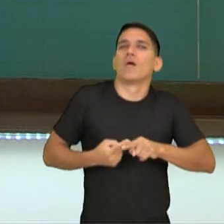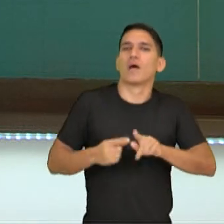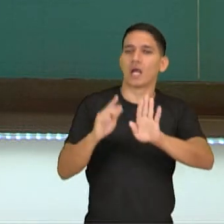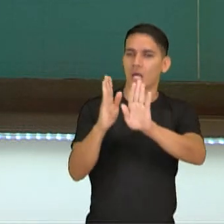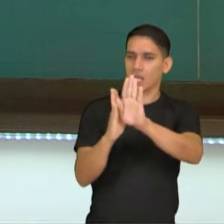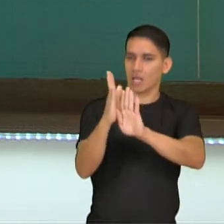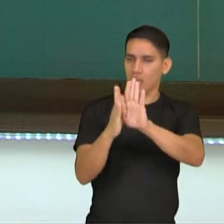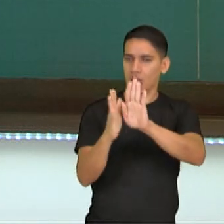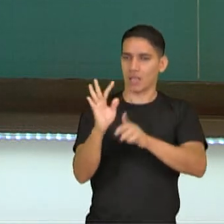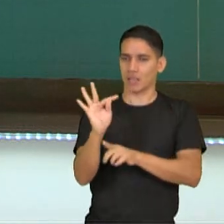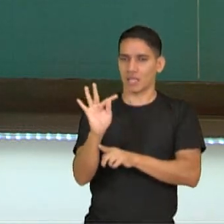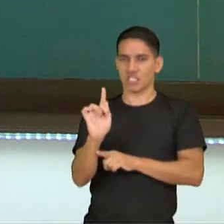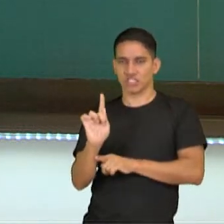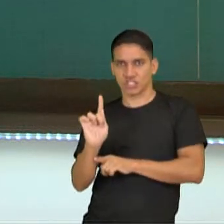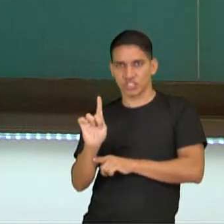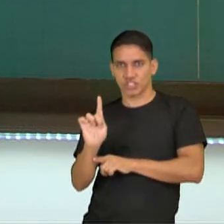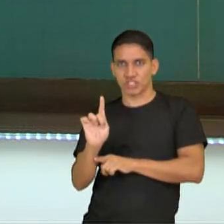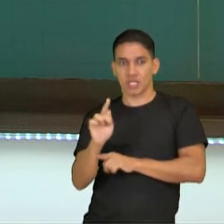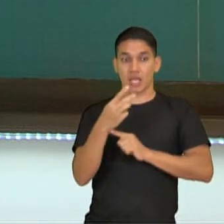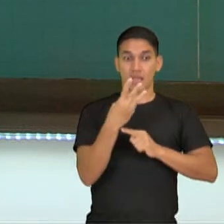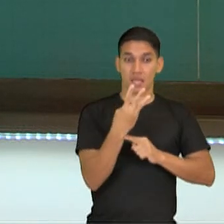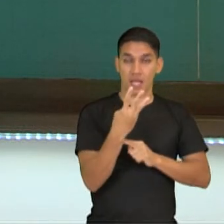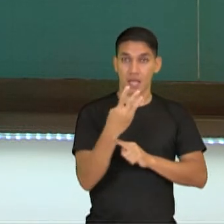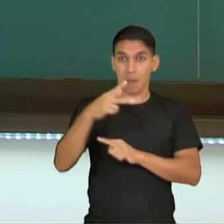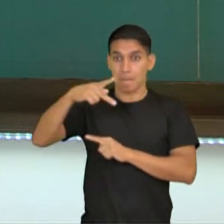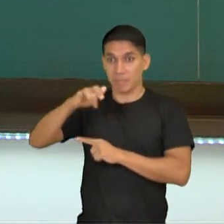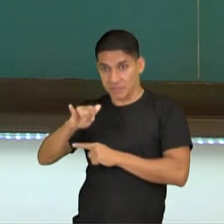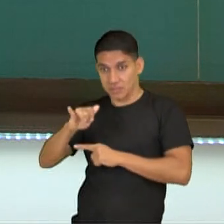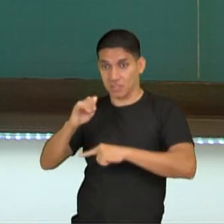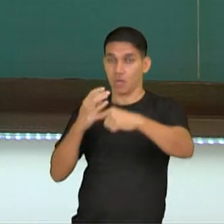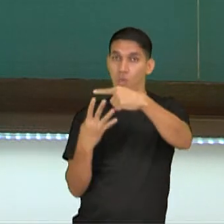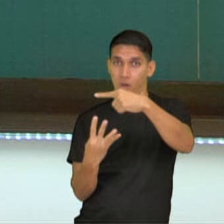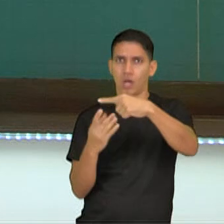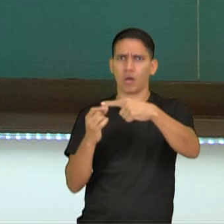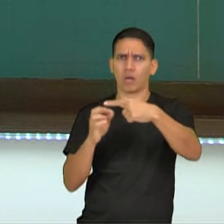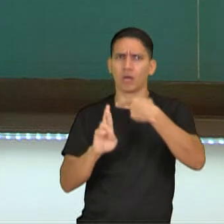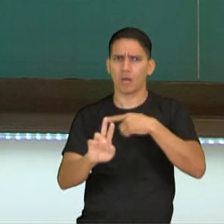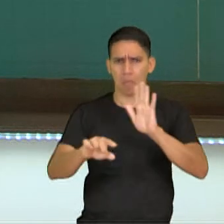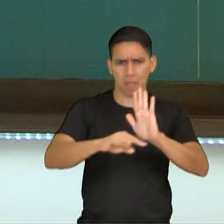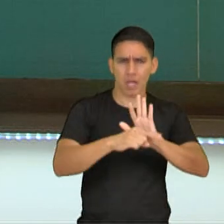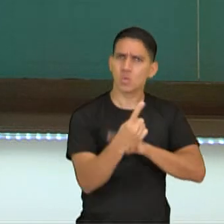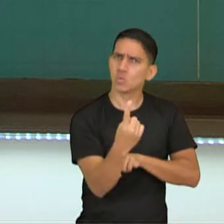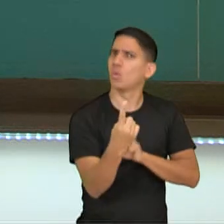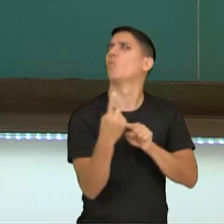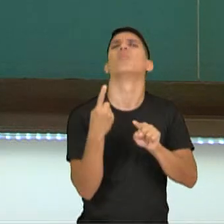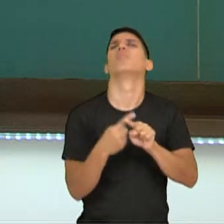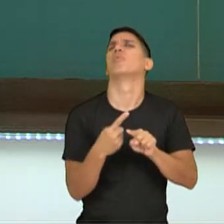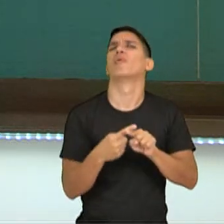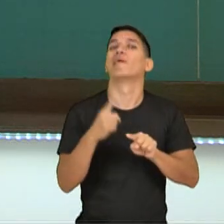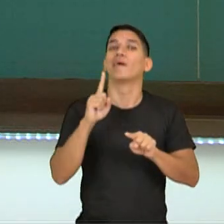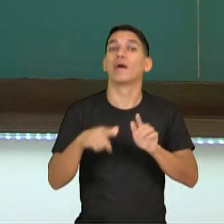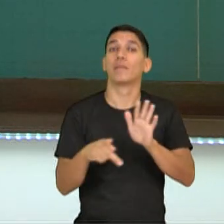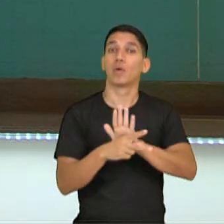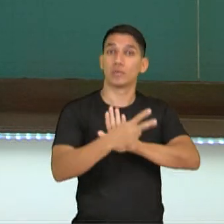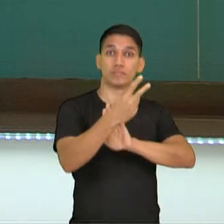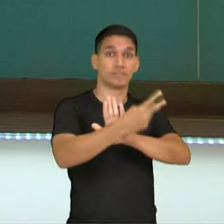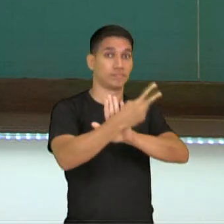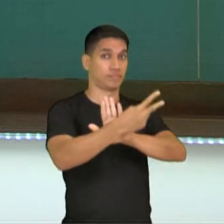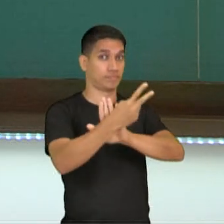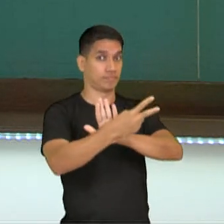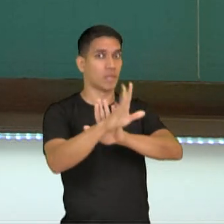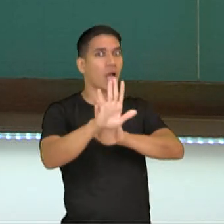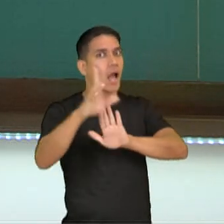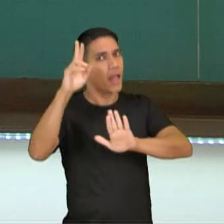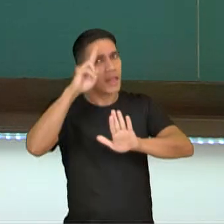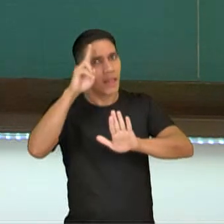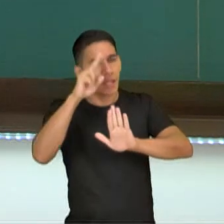de 3π sobre 4, que é o ângulo de 135 graus, deu menos 1? Porque ele está no segundo quadrante e no